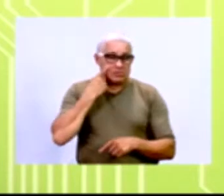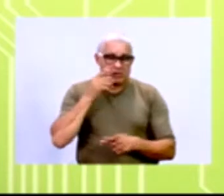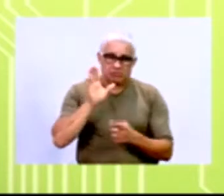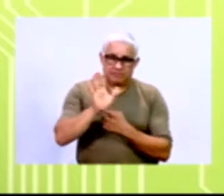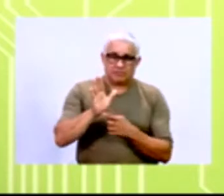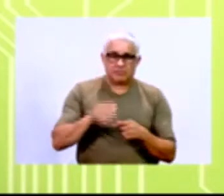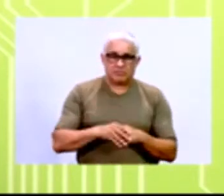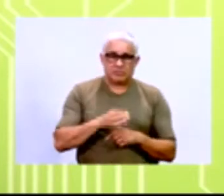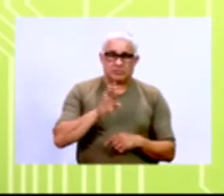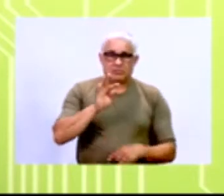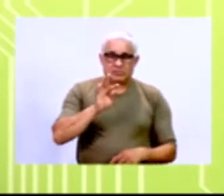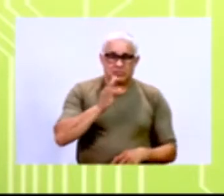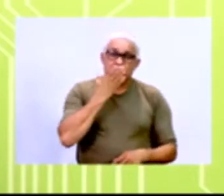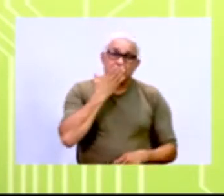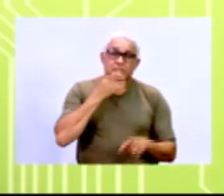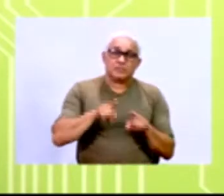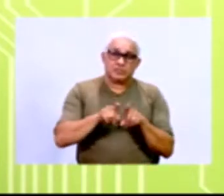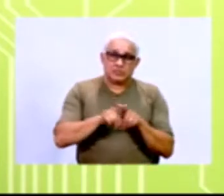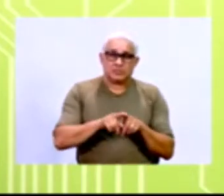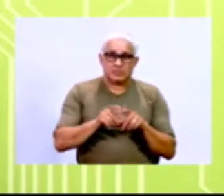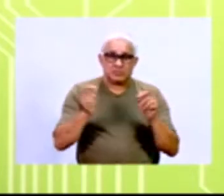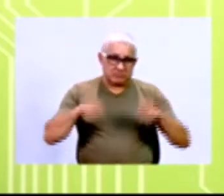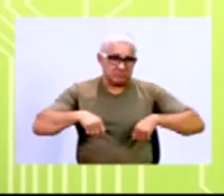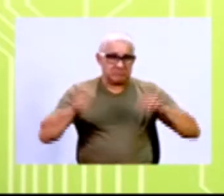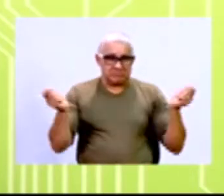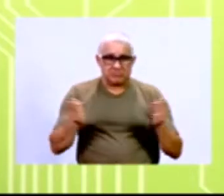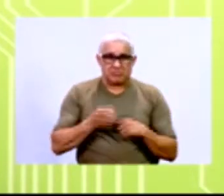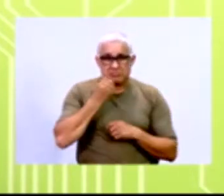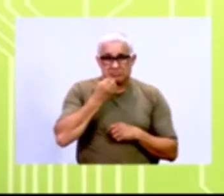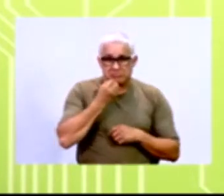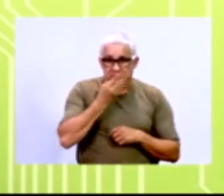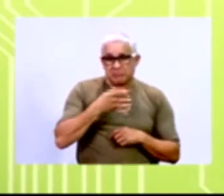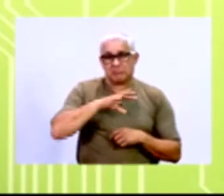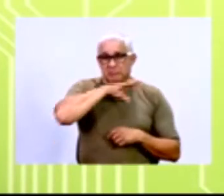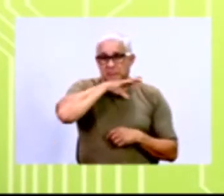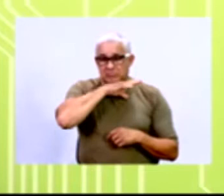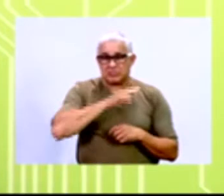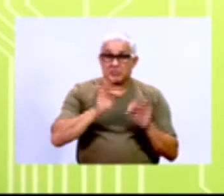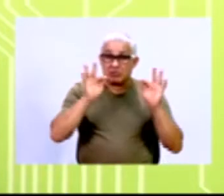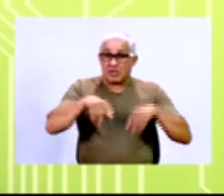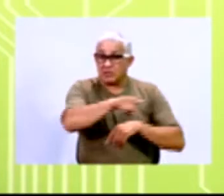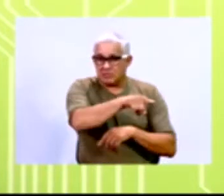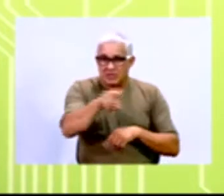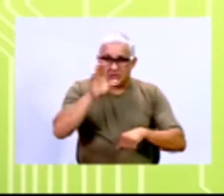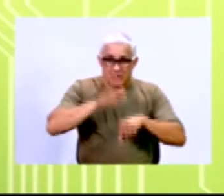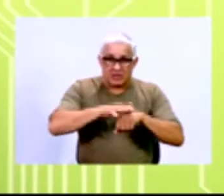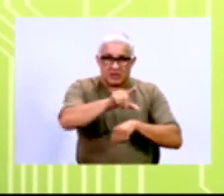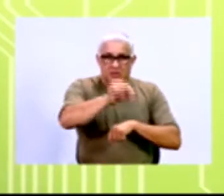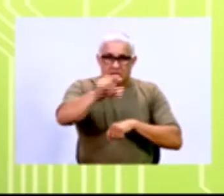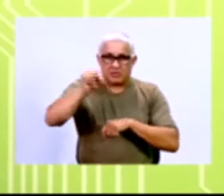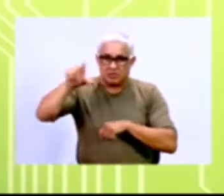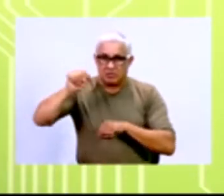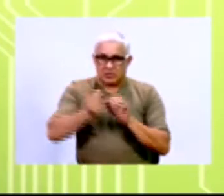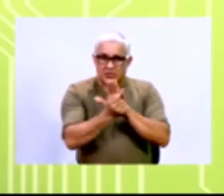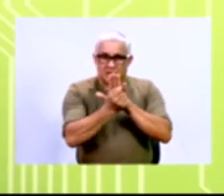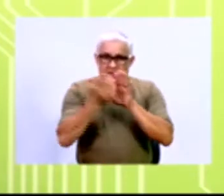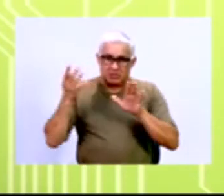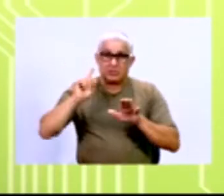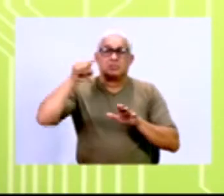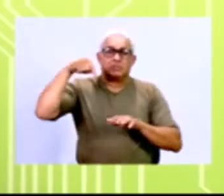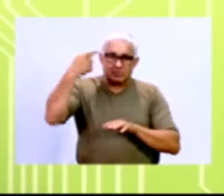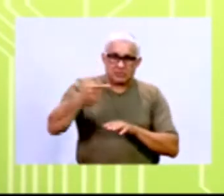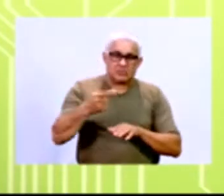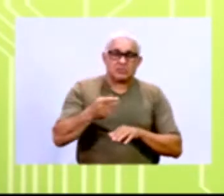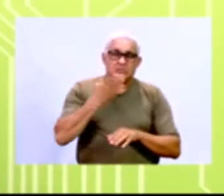os tipos, as vantagens e as desvantagens. No final, vocês vão escolher a aplicação para depois escolher o tipo